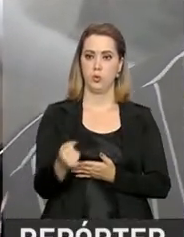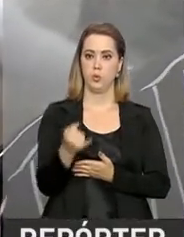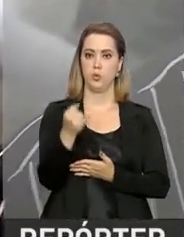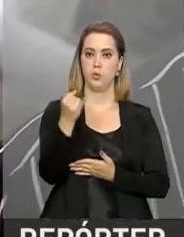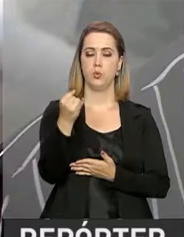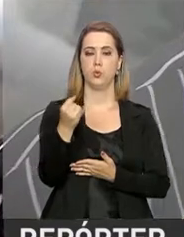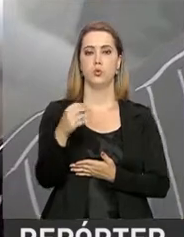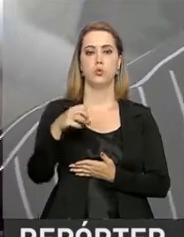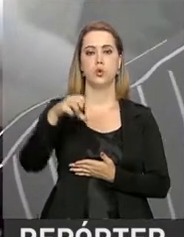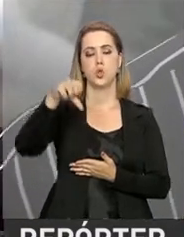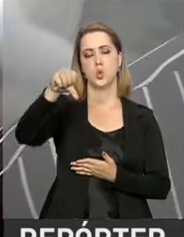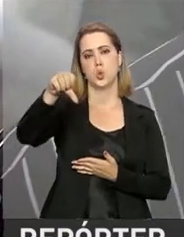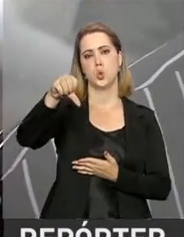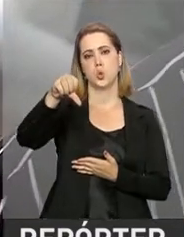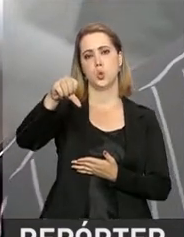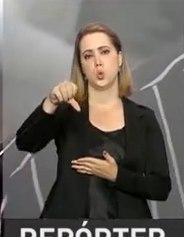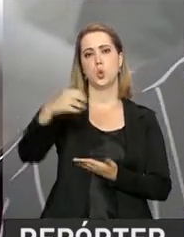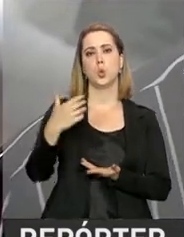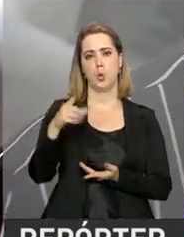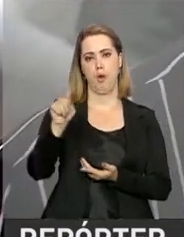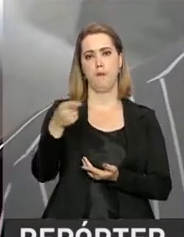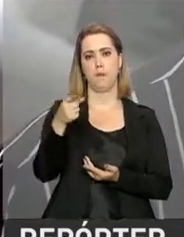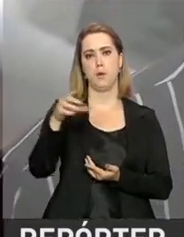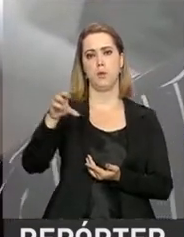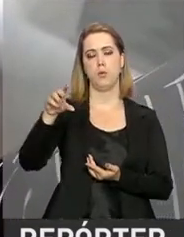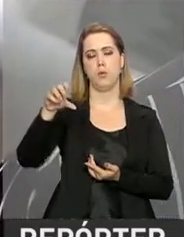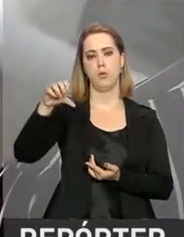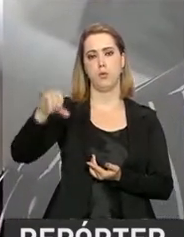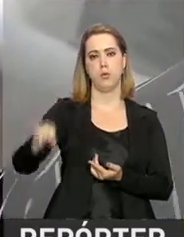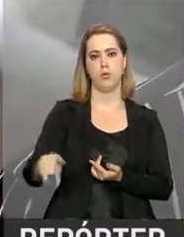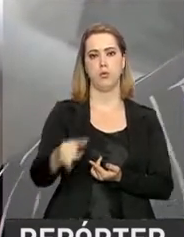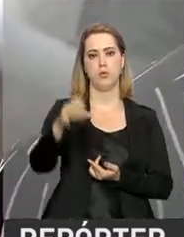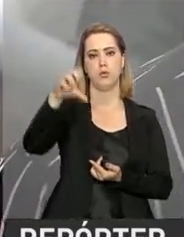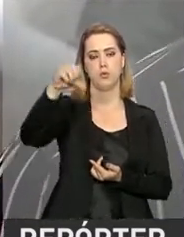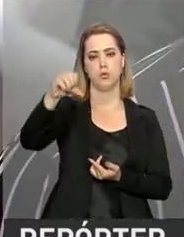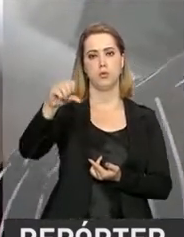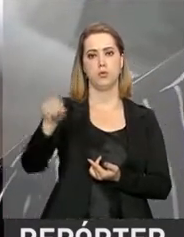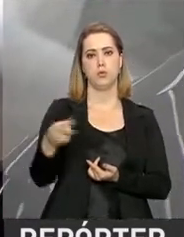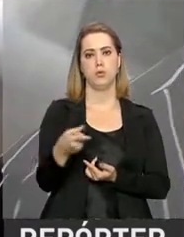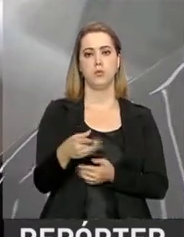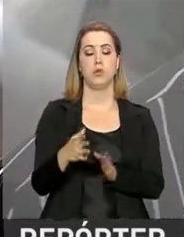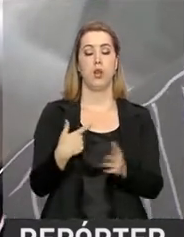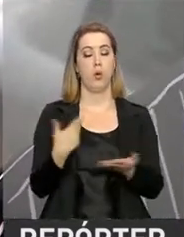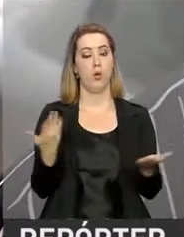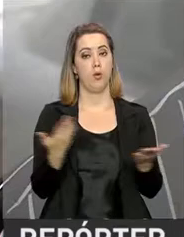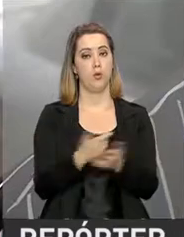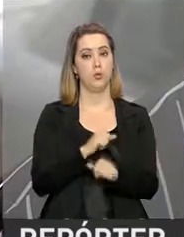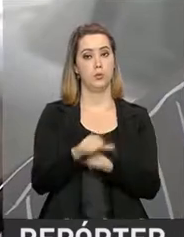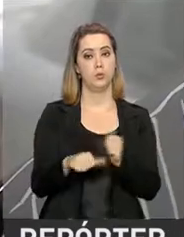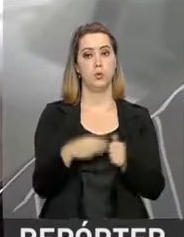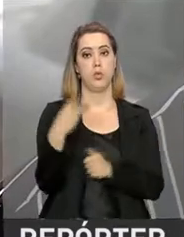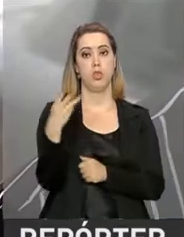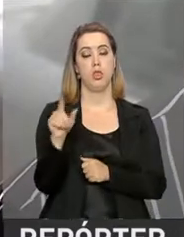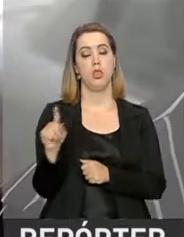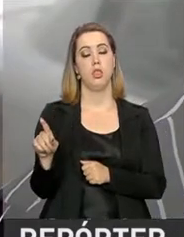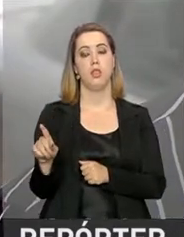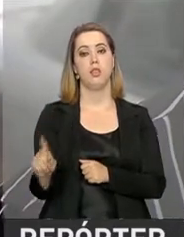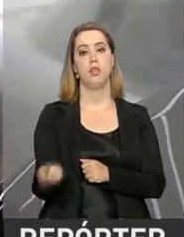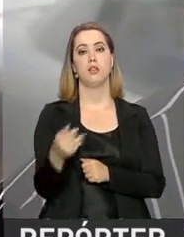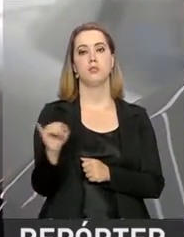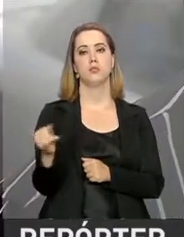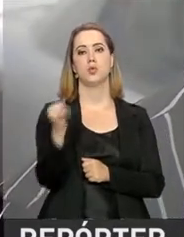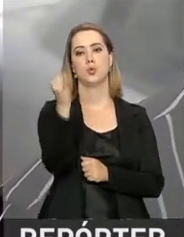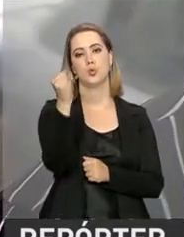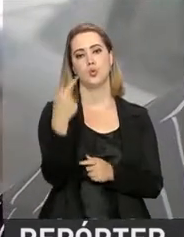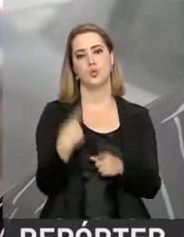9.000 di de juro ea pagar e ficar aí eu fazendo pelo fato vou pagar os seus 3.000 né de juro